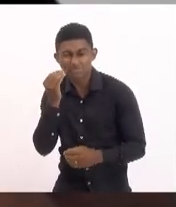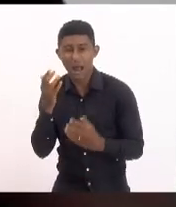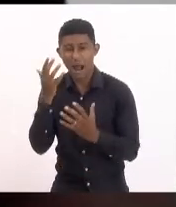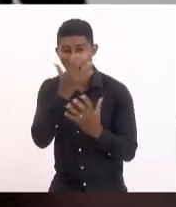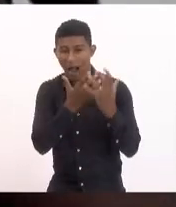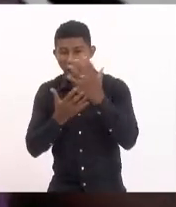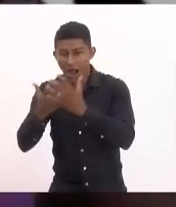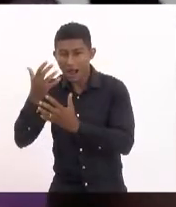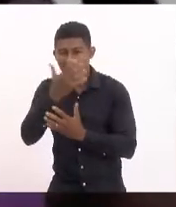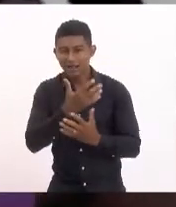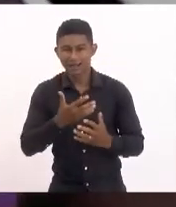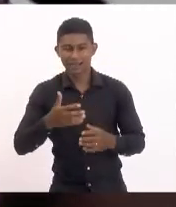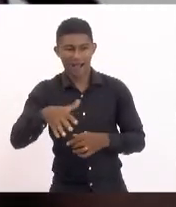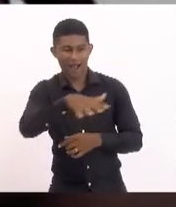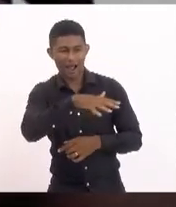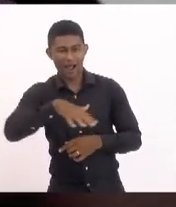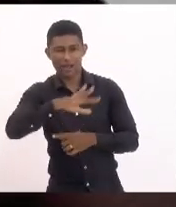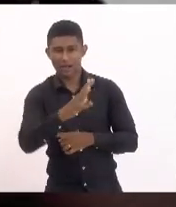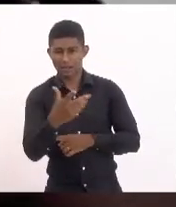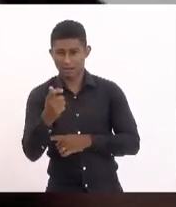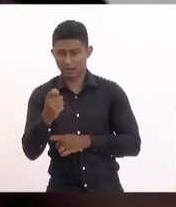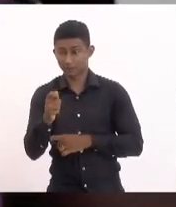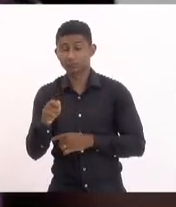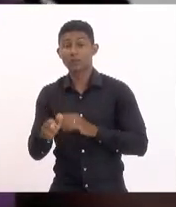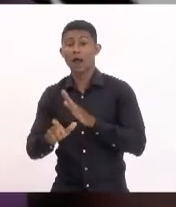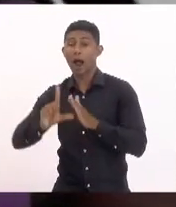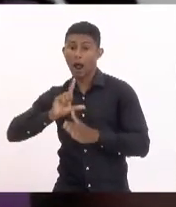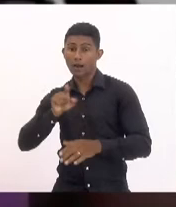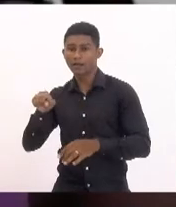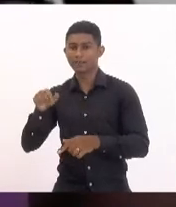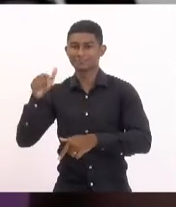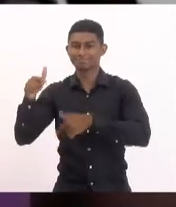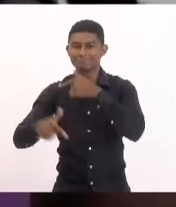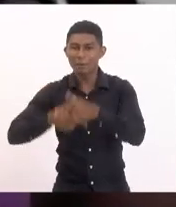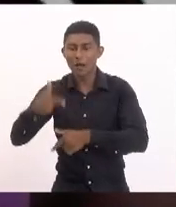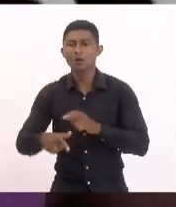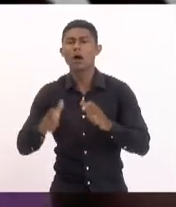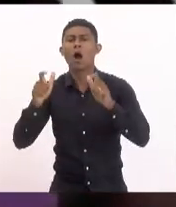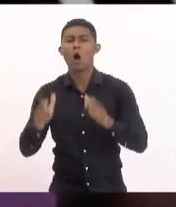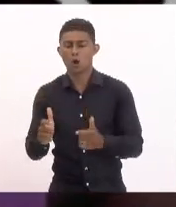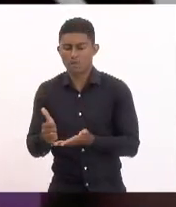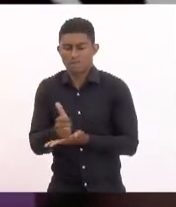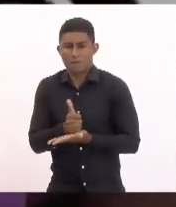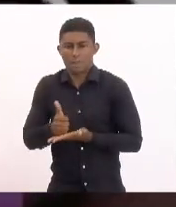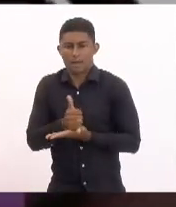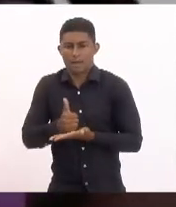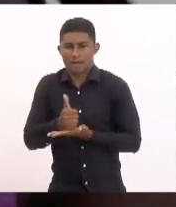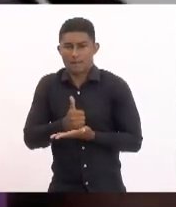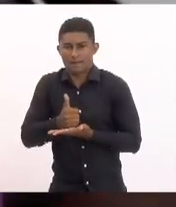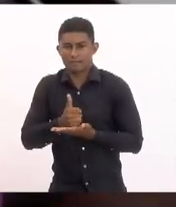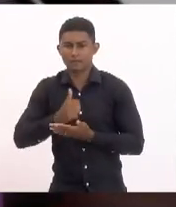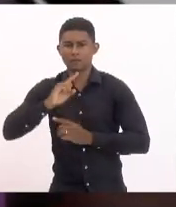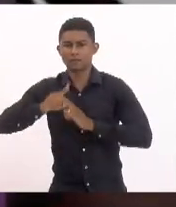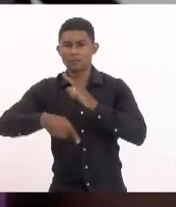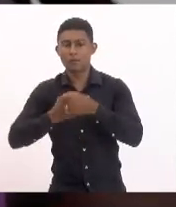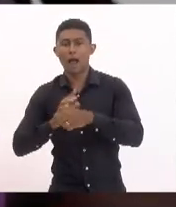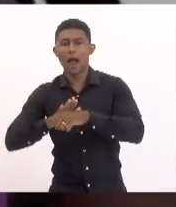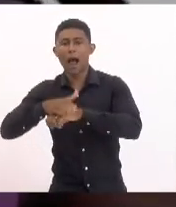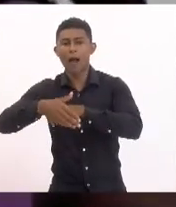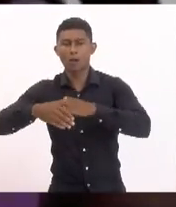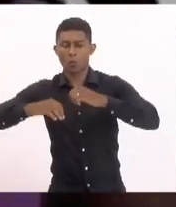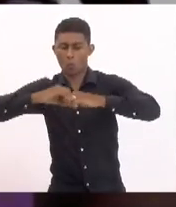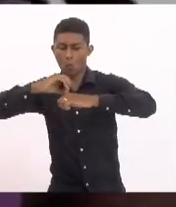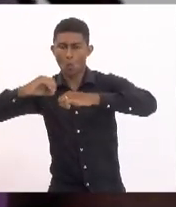das artes. Ela trabalhou como operária numa indústria farmacêutica, e à noite ela fazia o curso normal,